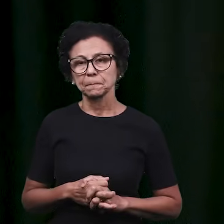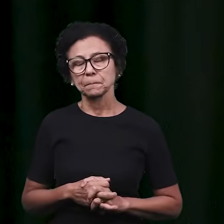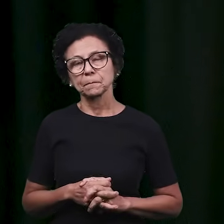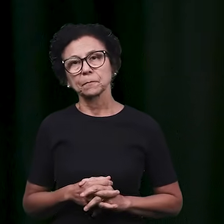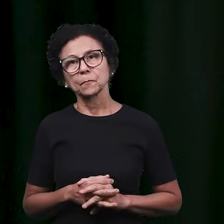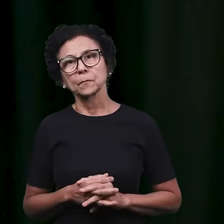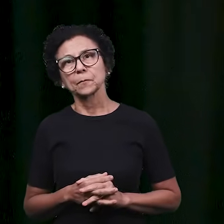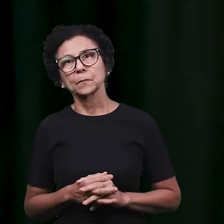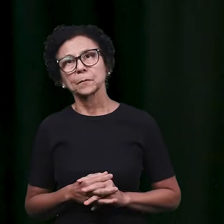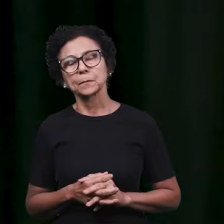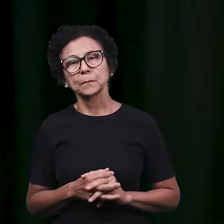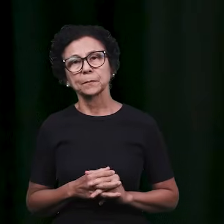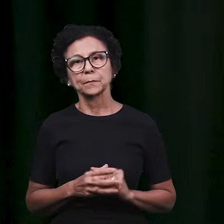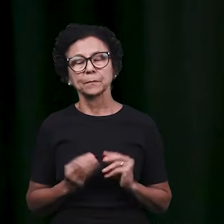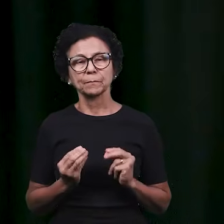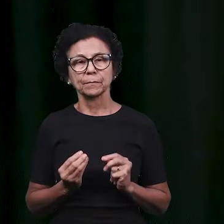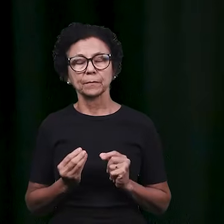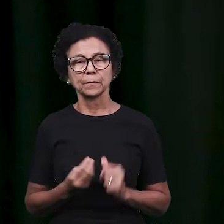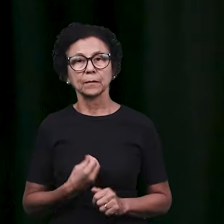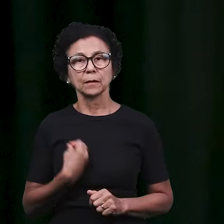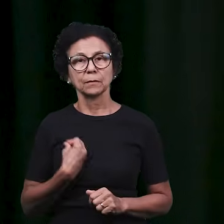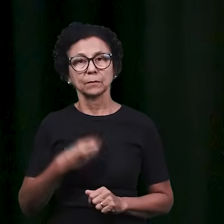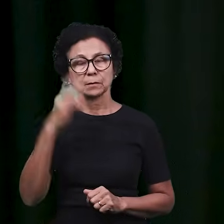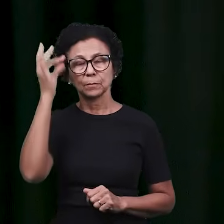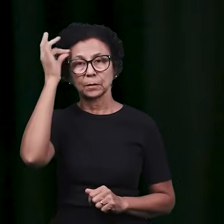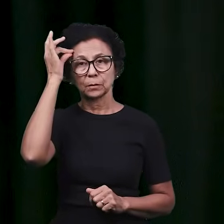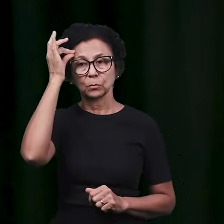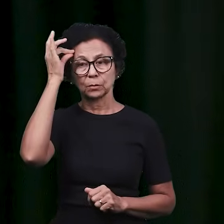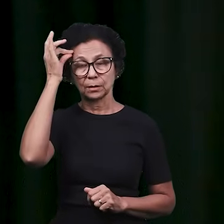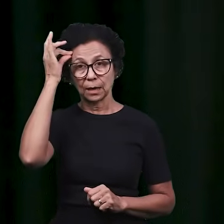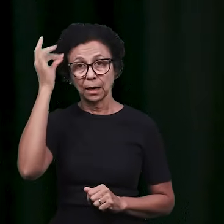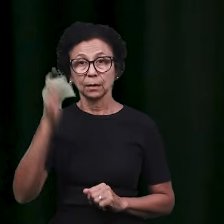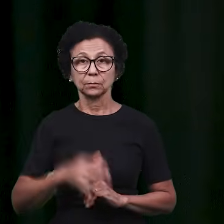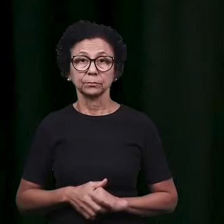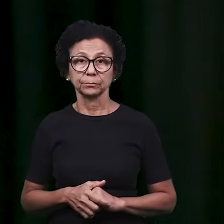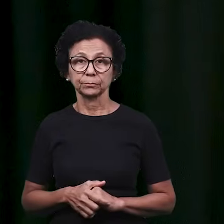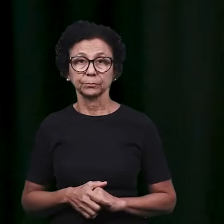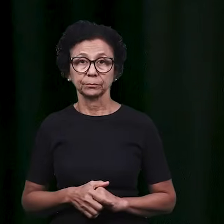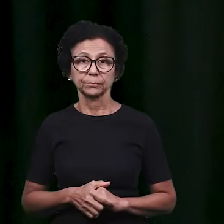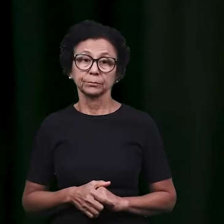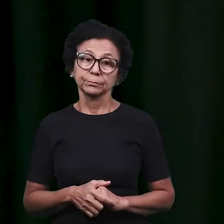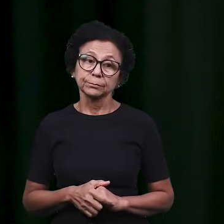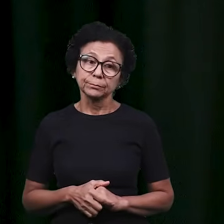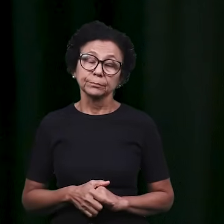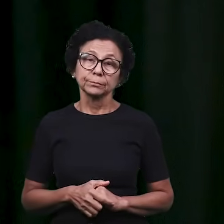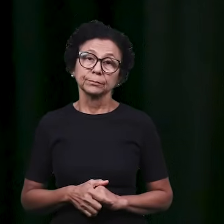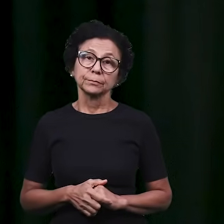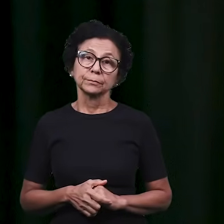A tendência na vida espiritual, natural, é para a morte.